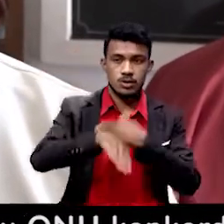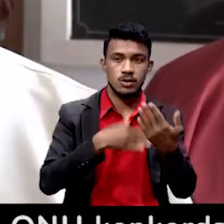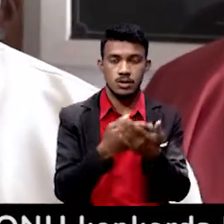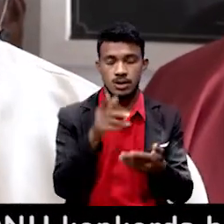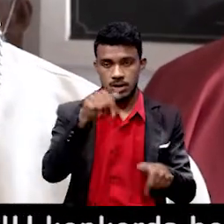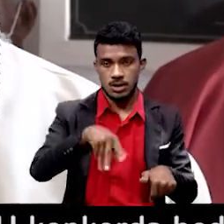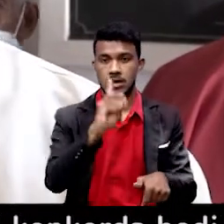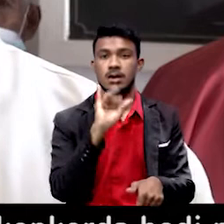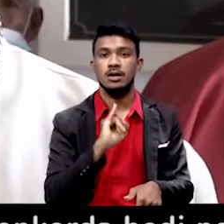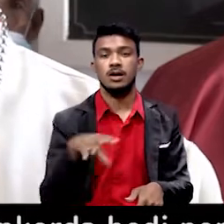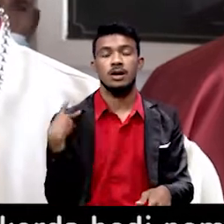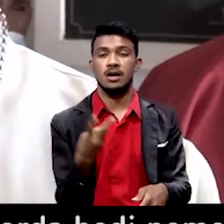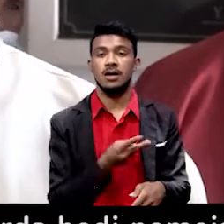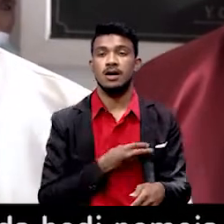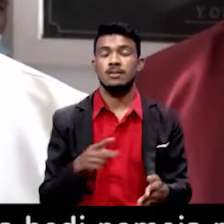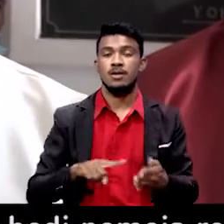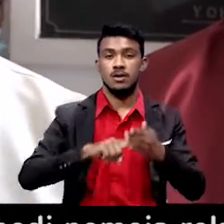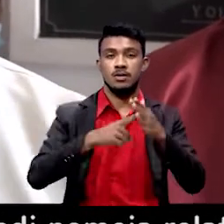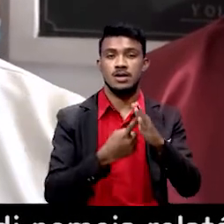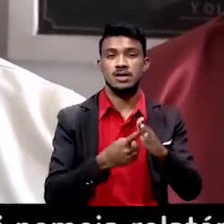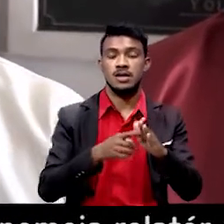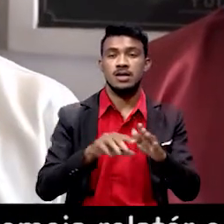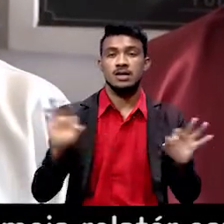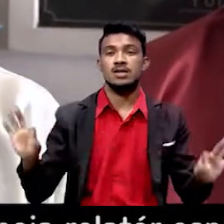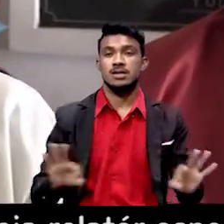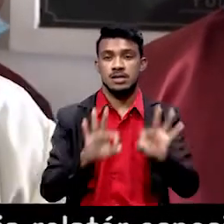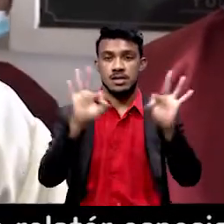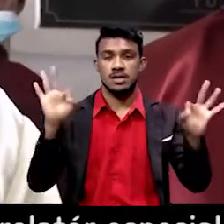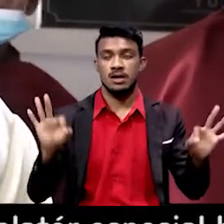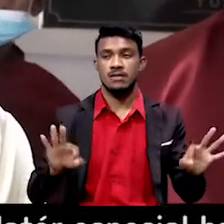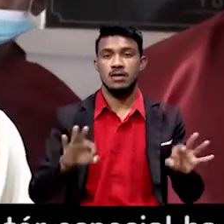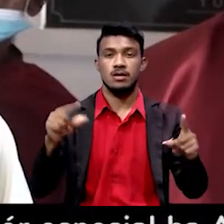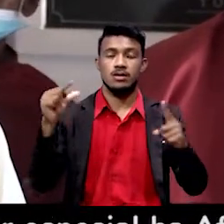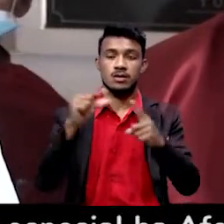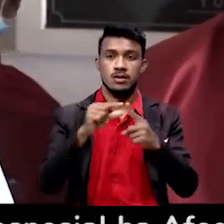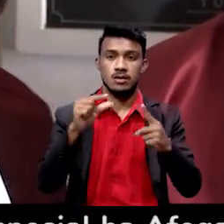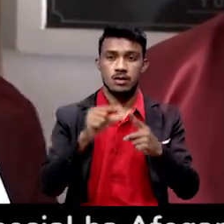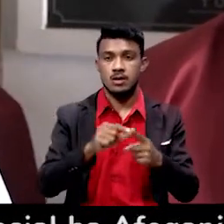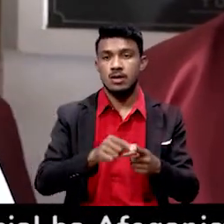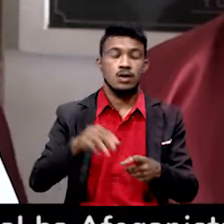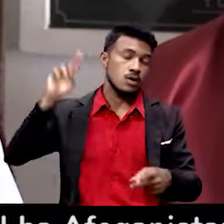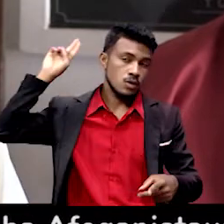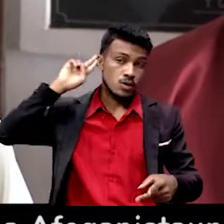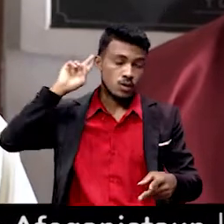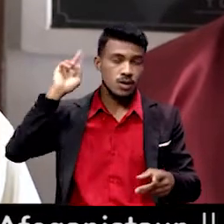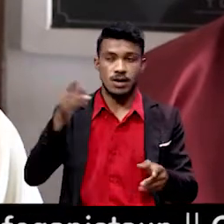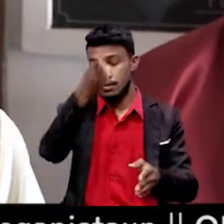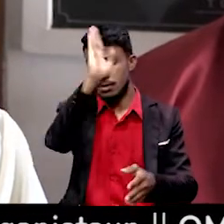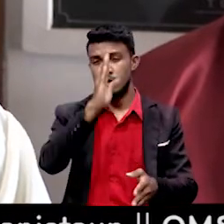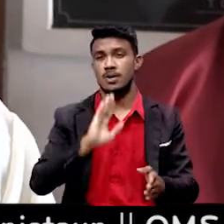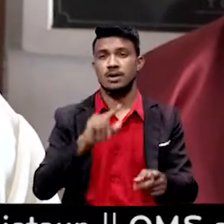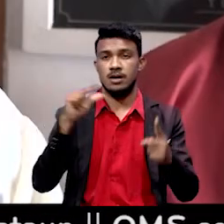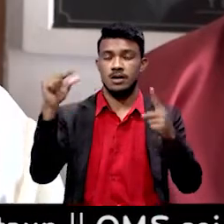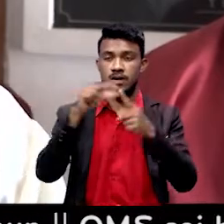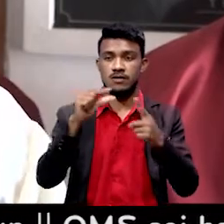era sexta-feira quando que nem de rahu ho liturgia da palavra aí da rona maroma que nele fuan depois ia